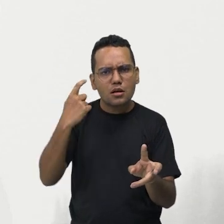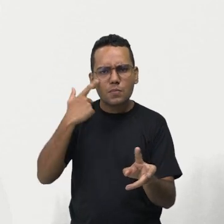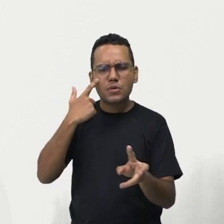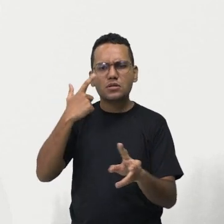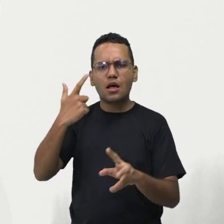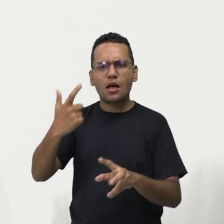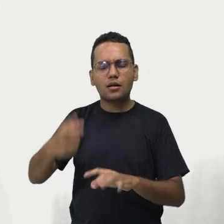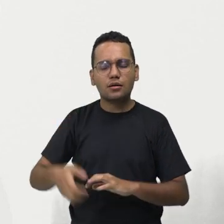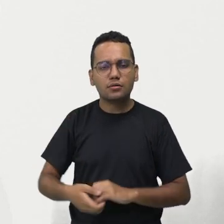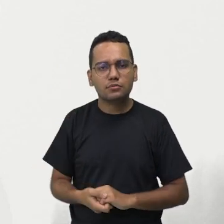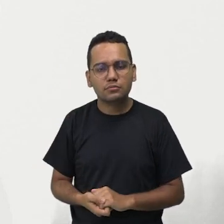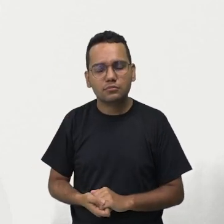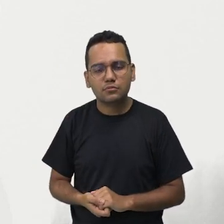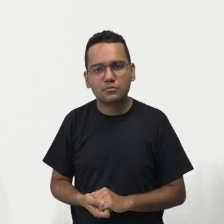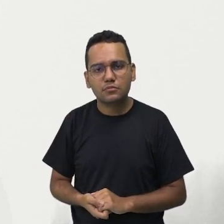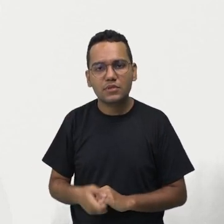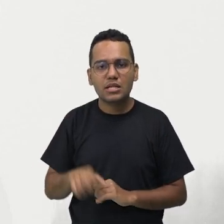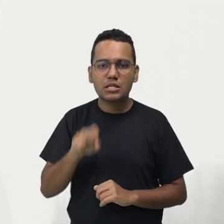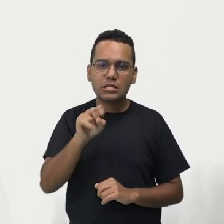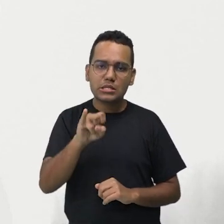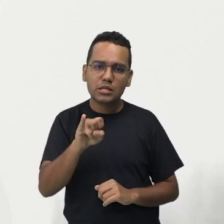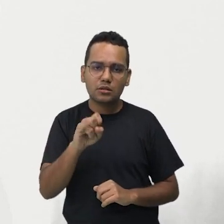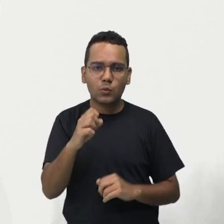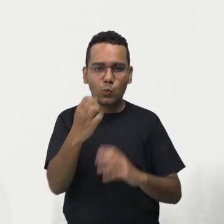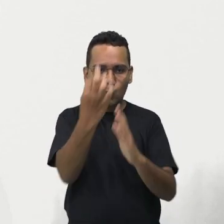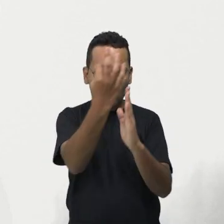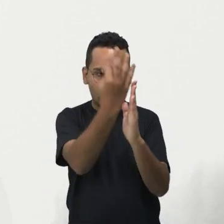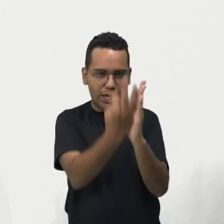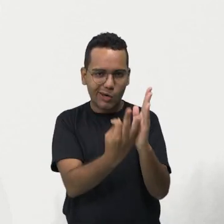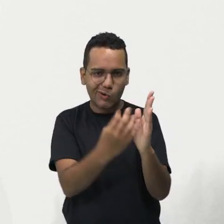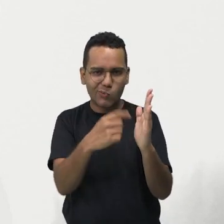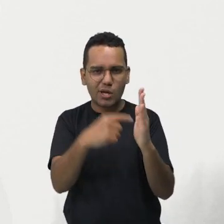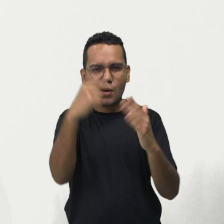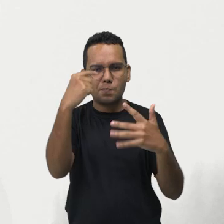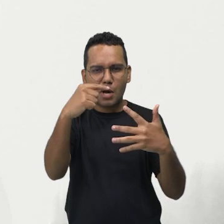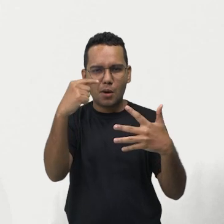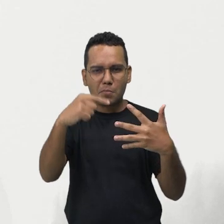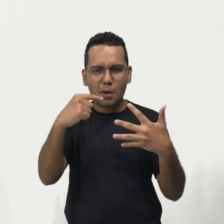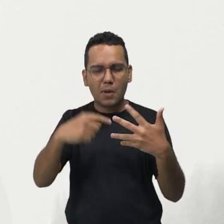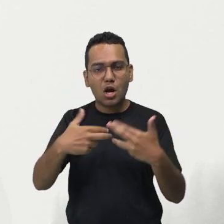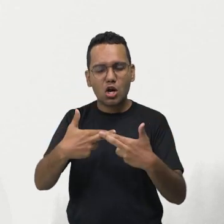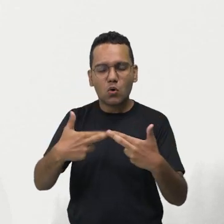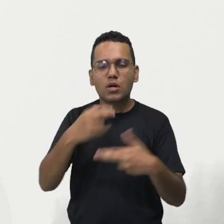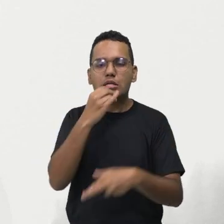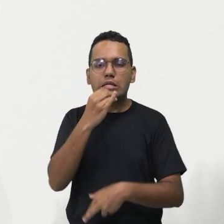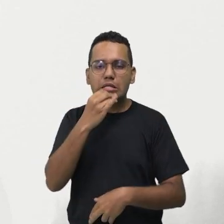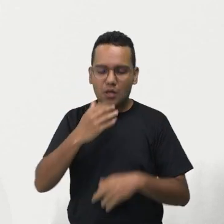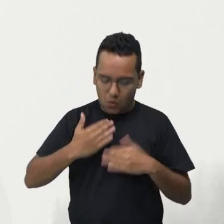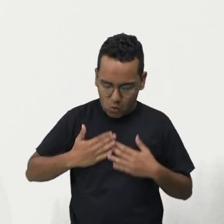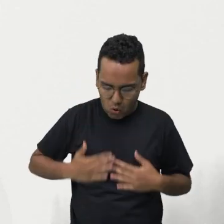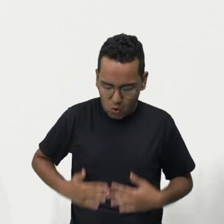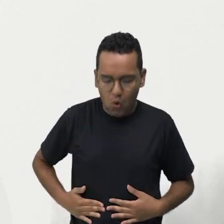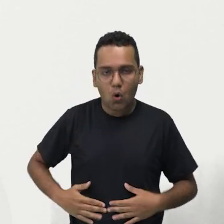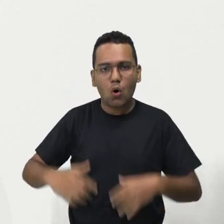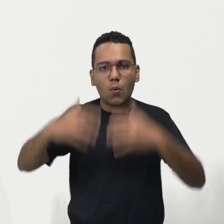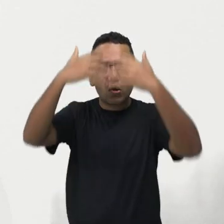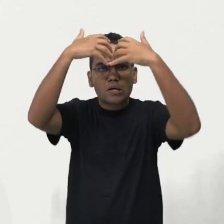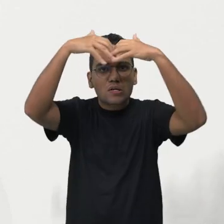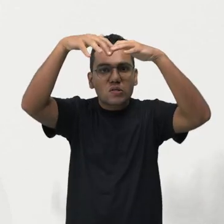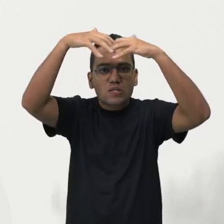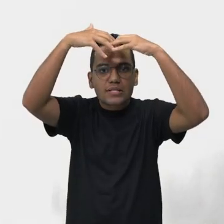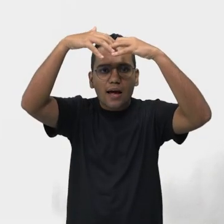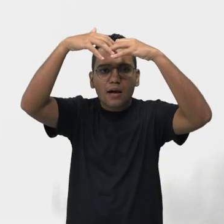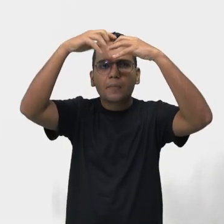Observe que no nosso texto, cada função dos nossos órgãos, tecidos e músculos é controlada